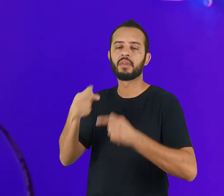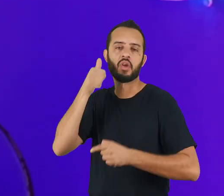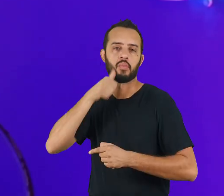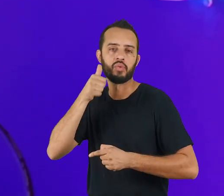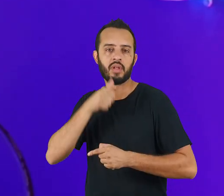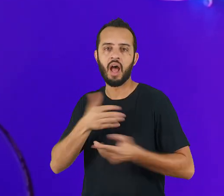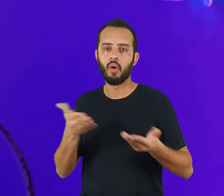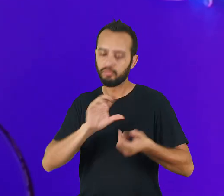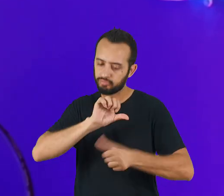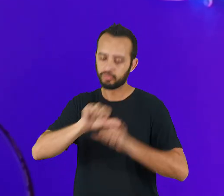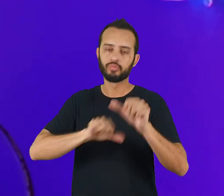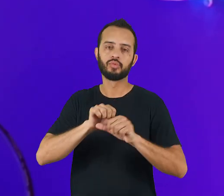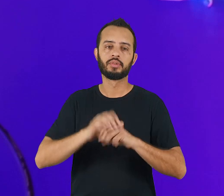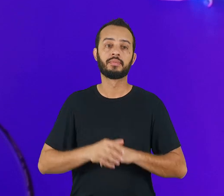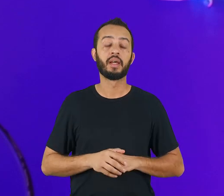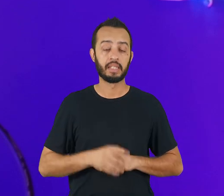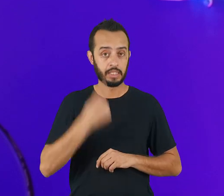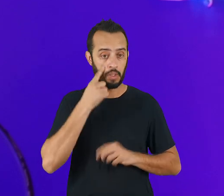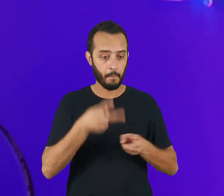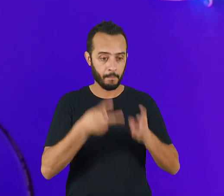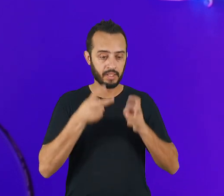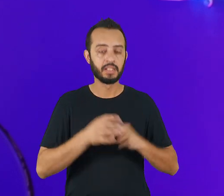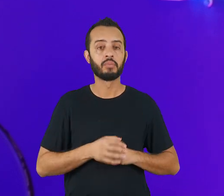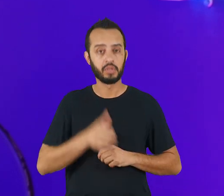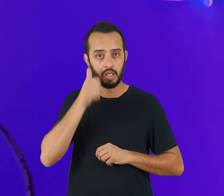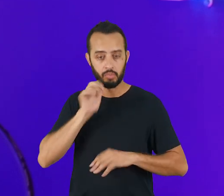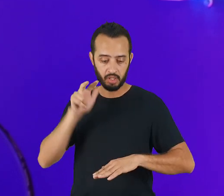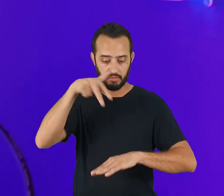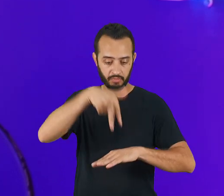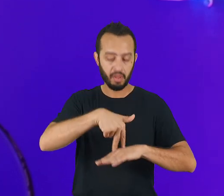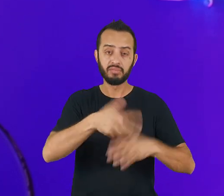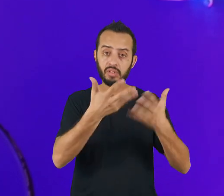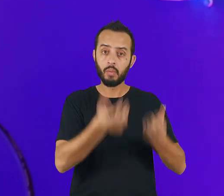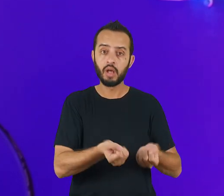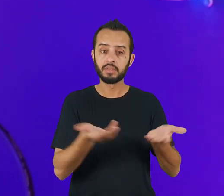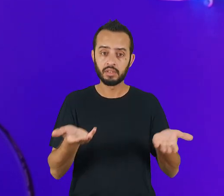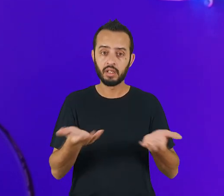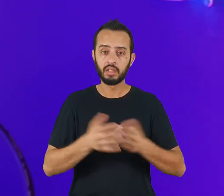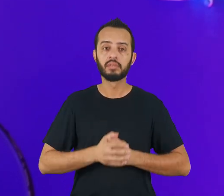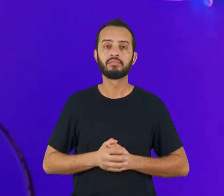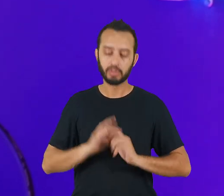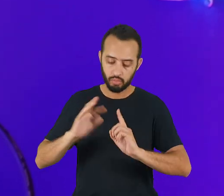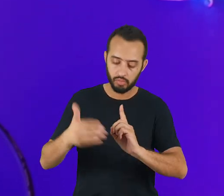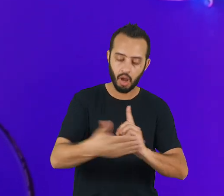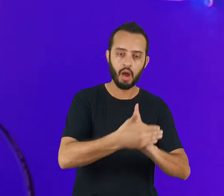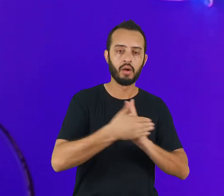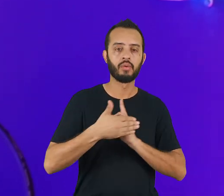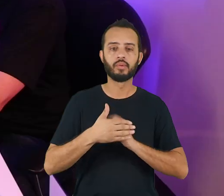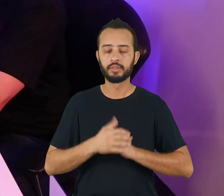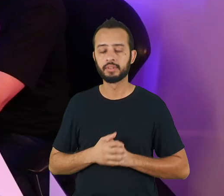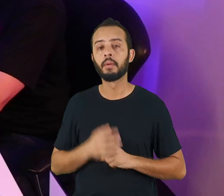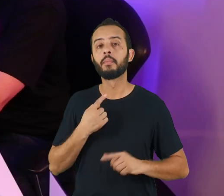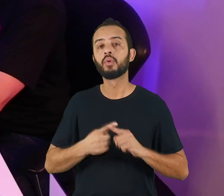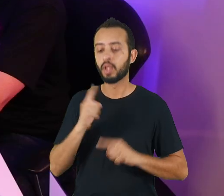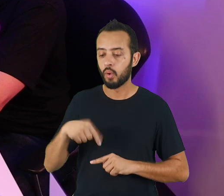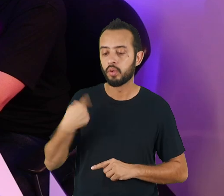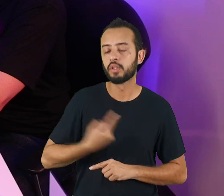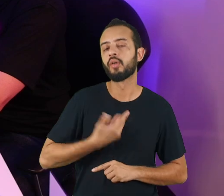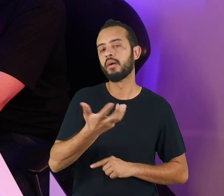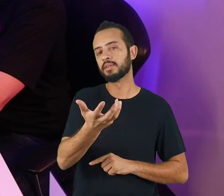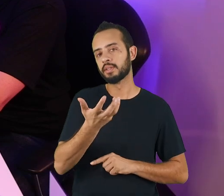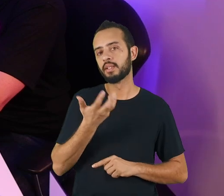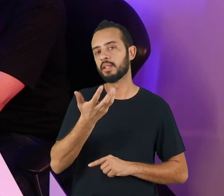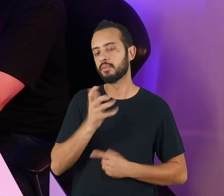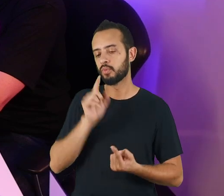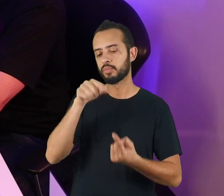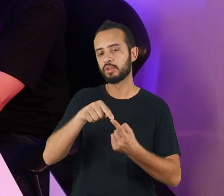entrando e uma coisa que eu percebo é que elas são muito bem aceitas né Assim são acolhidas na área porque é o que a gente quer o que